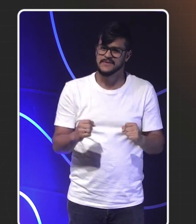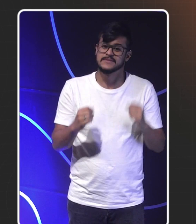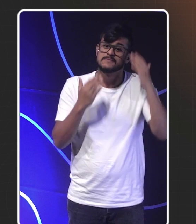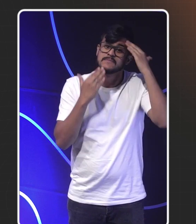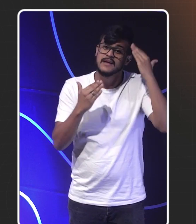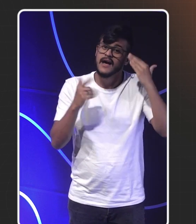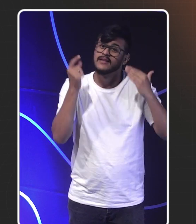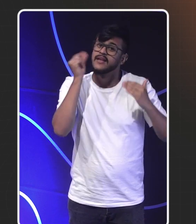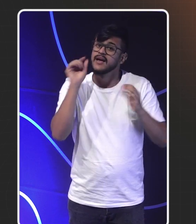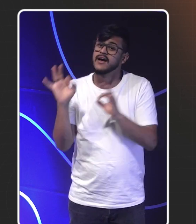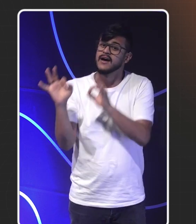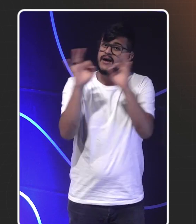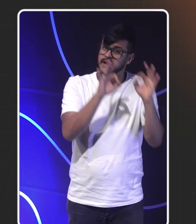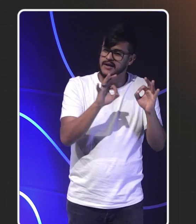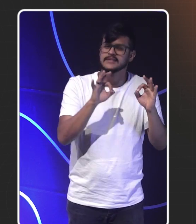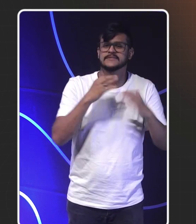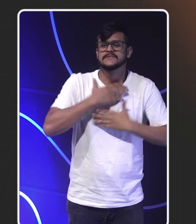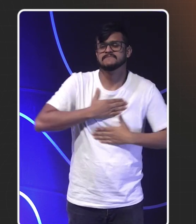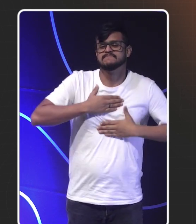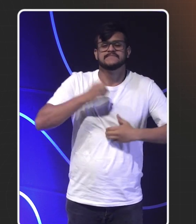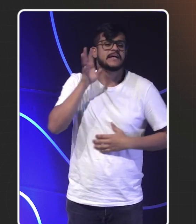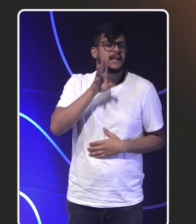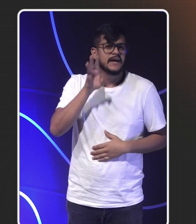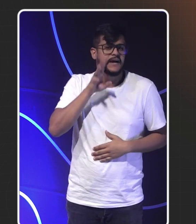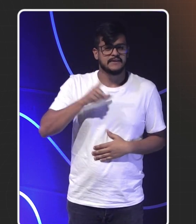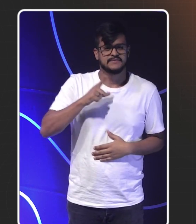até agora. E foi muito legal.